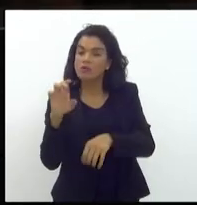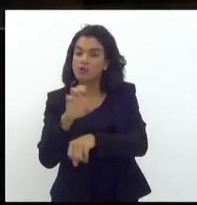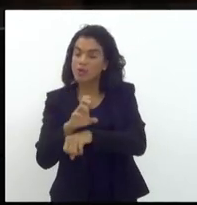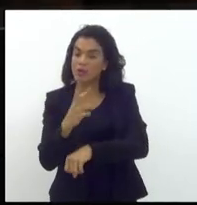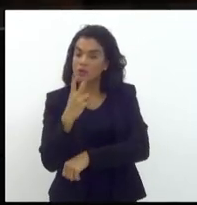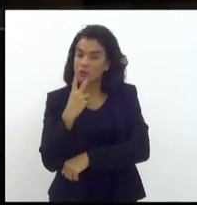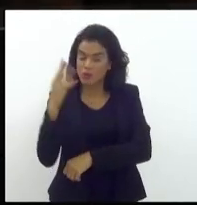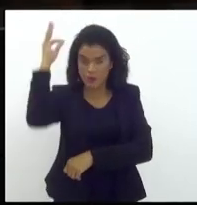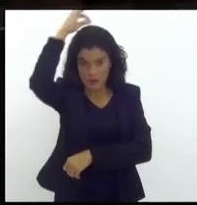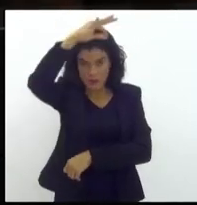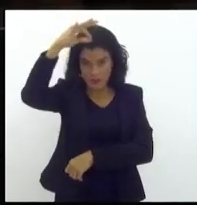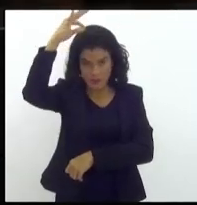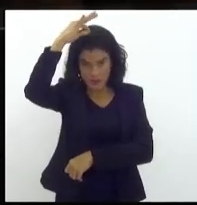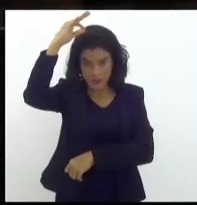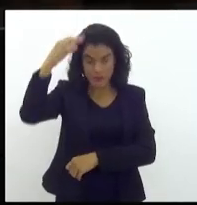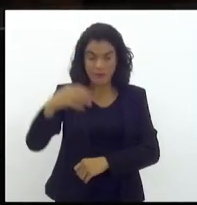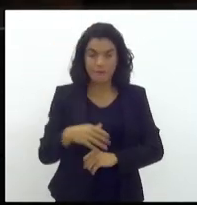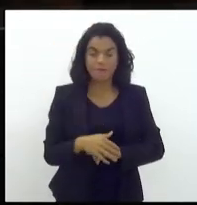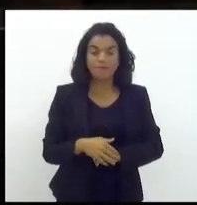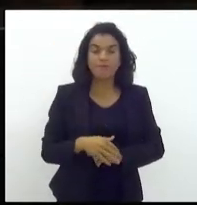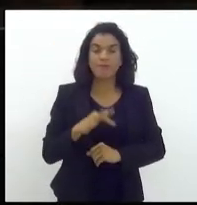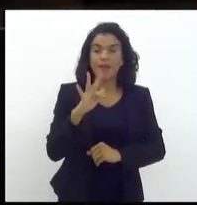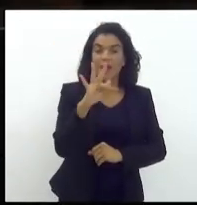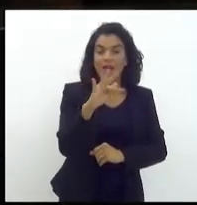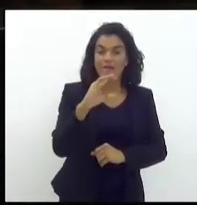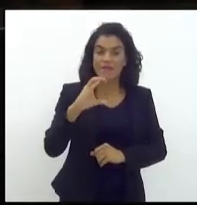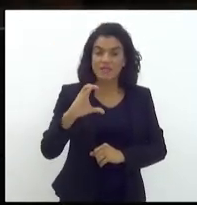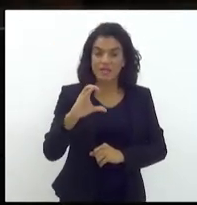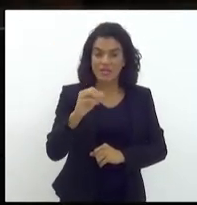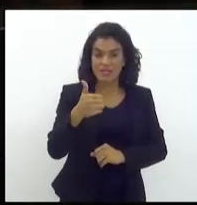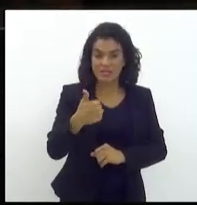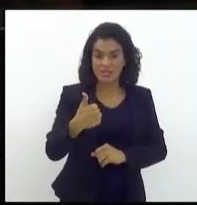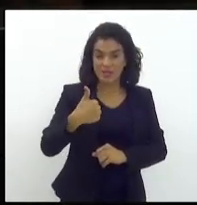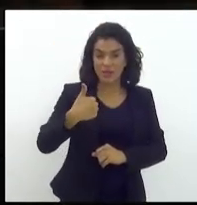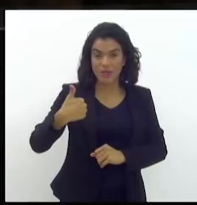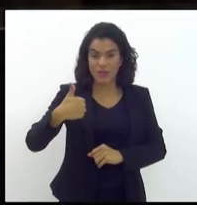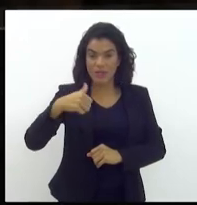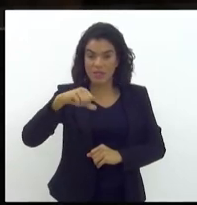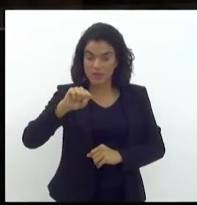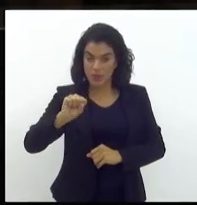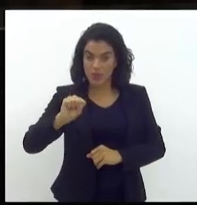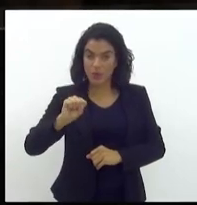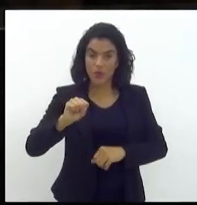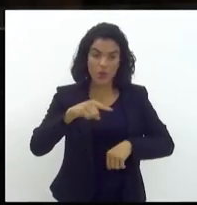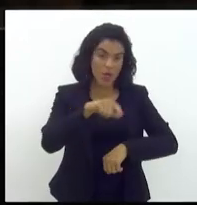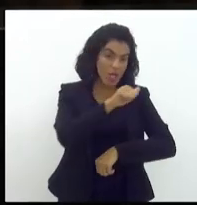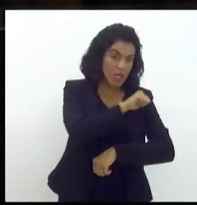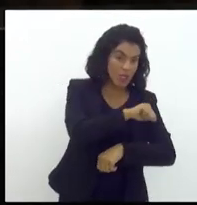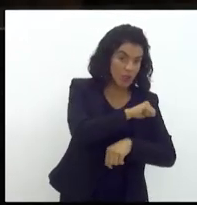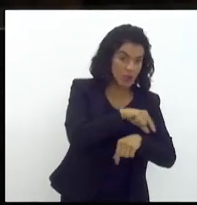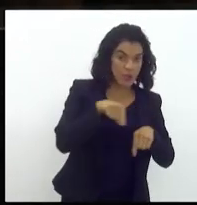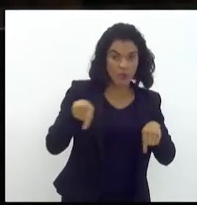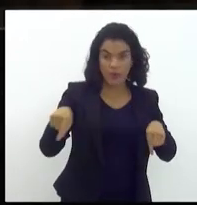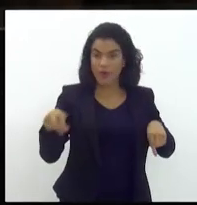me dedicar isso a FC 118 Rio Vitória